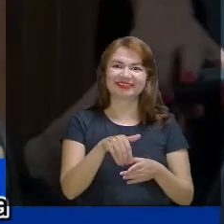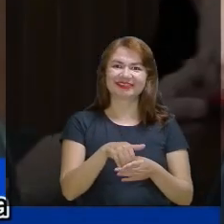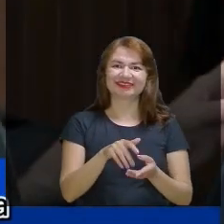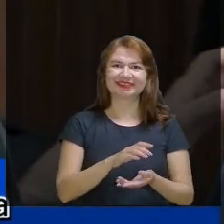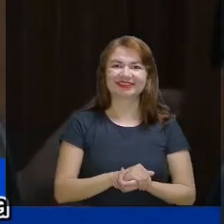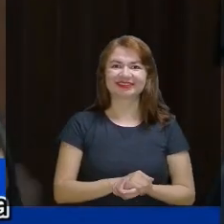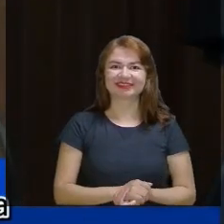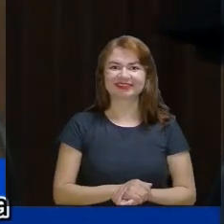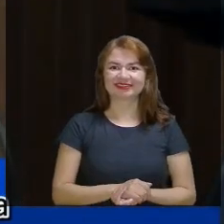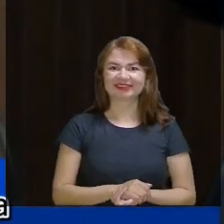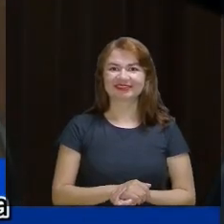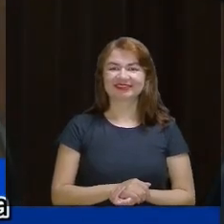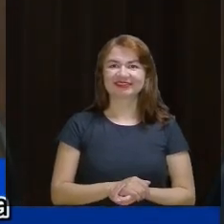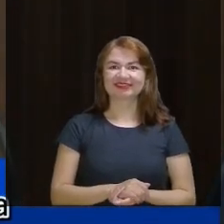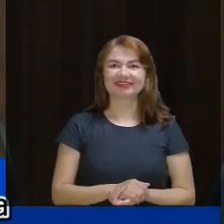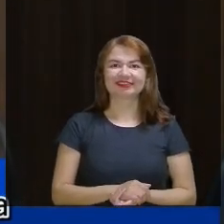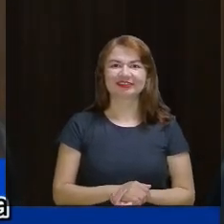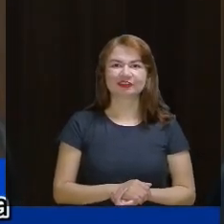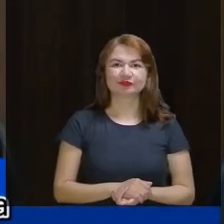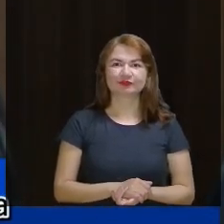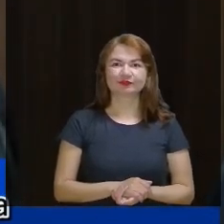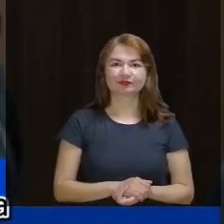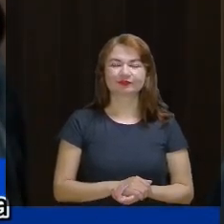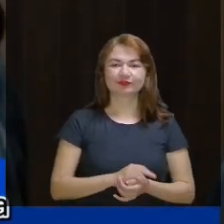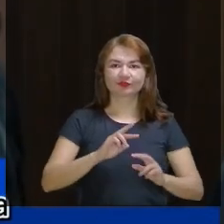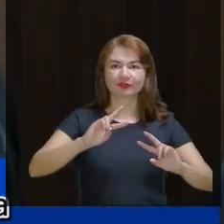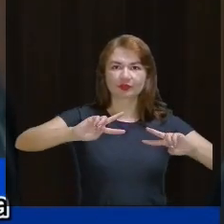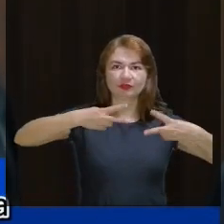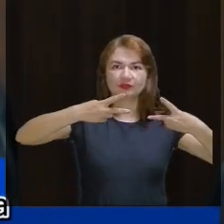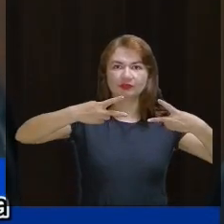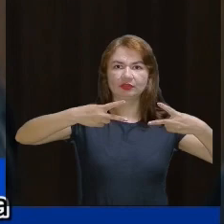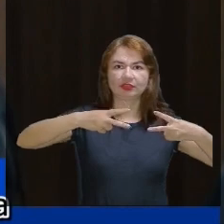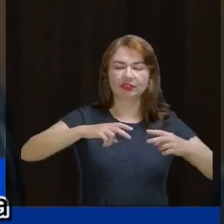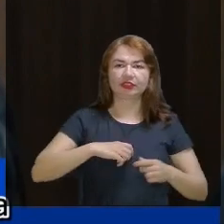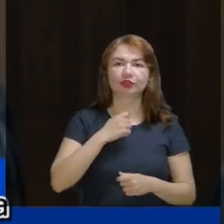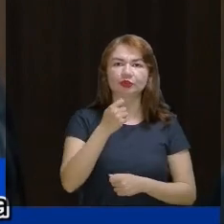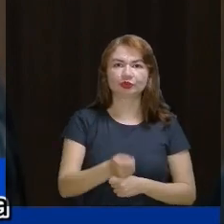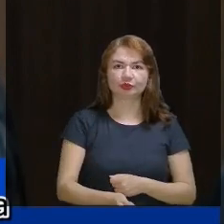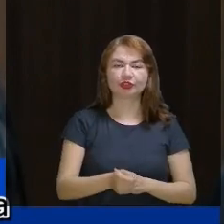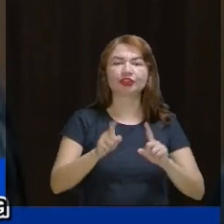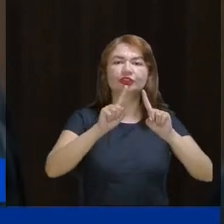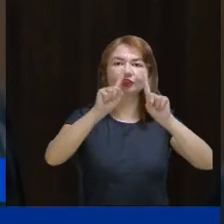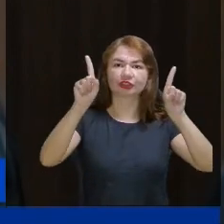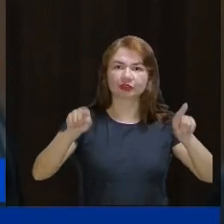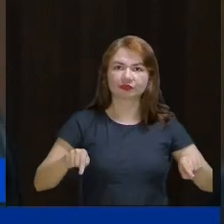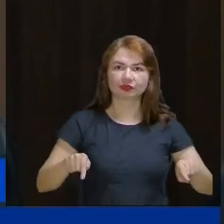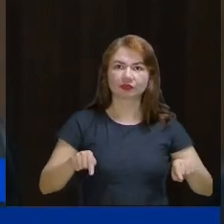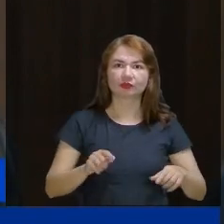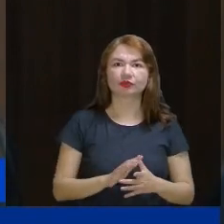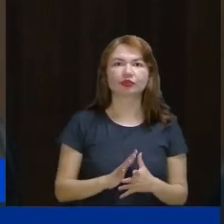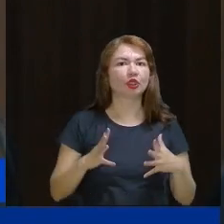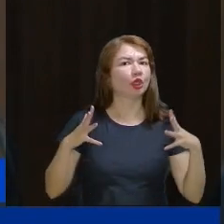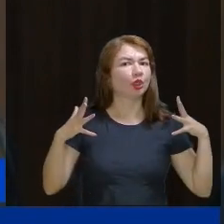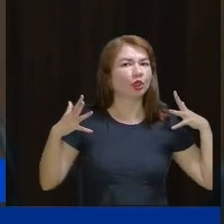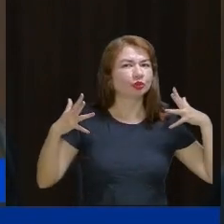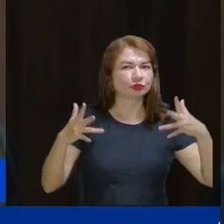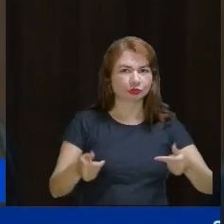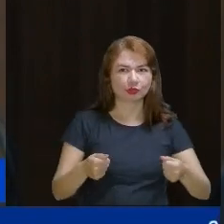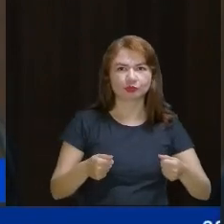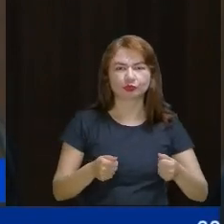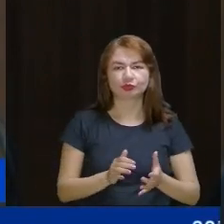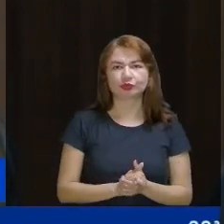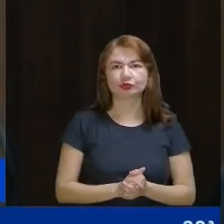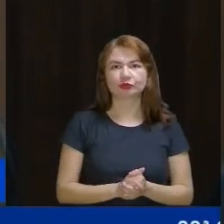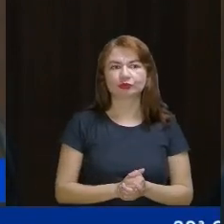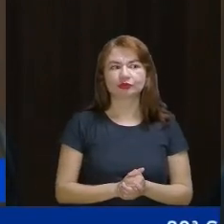Então, estará sendo disponibilizado o link para os juízes membros, para todos os servidores, e eu convido todos e todas a